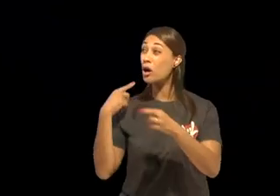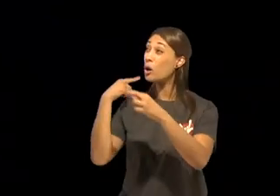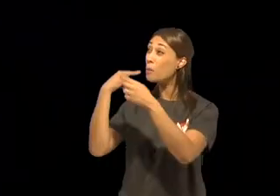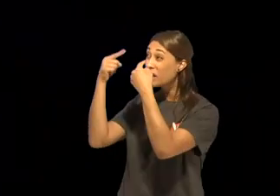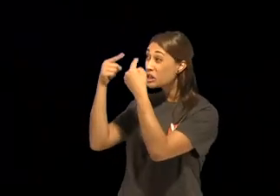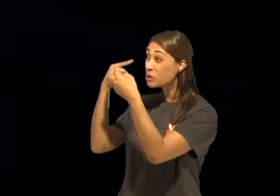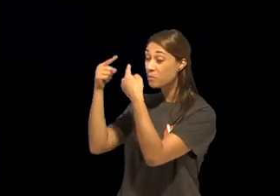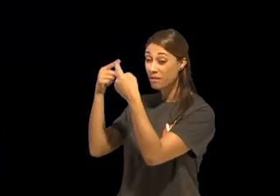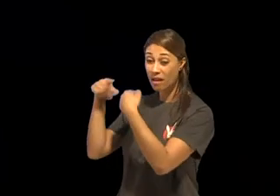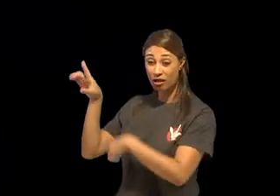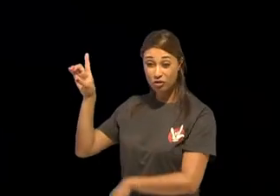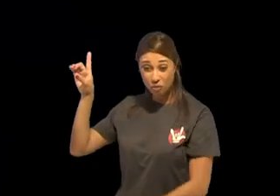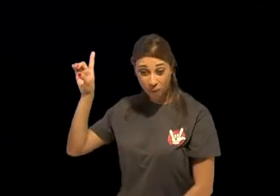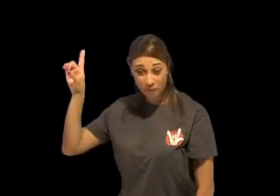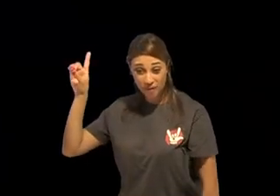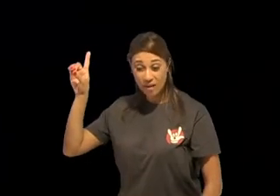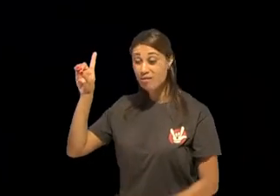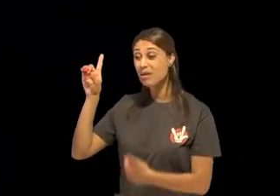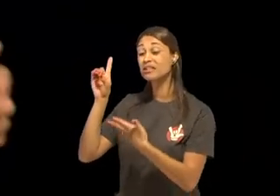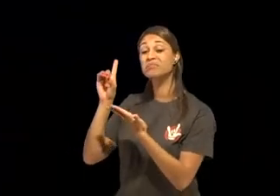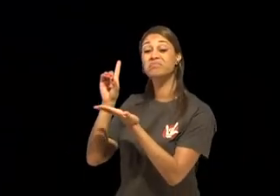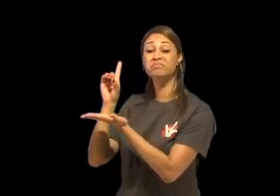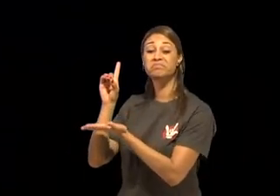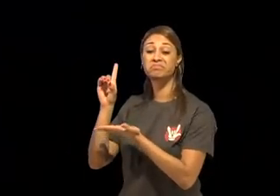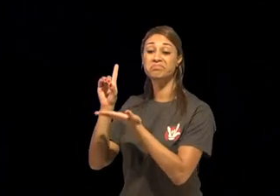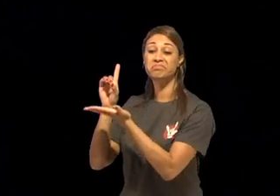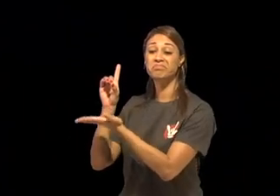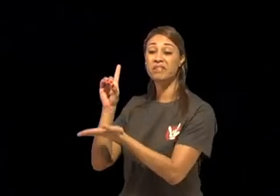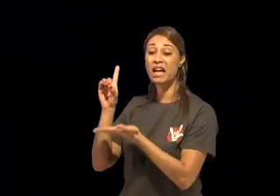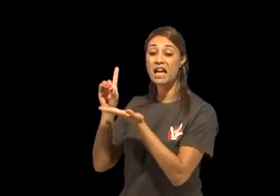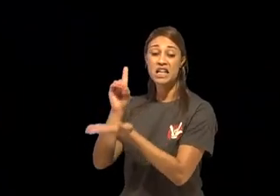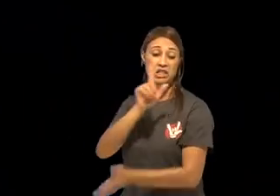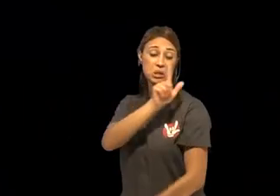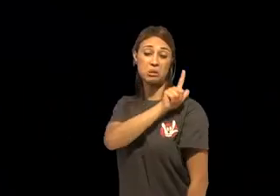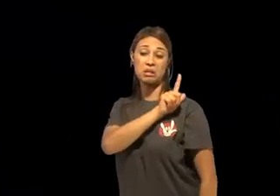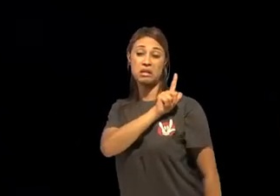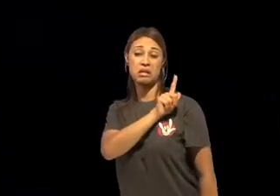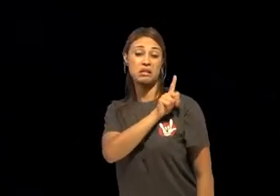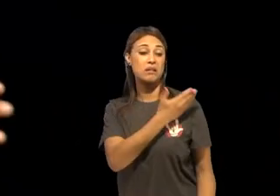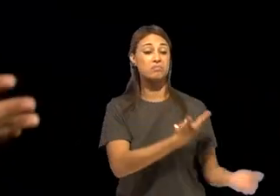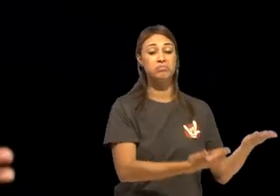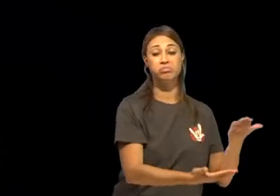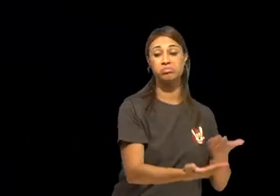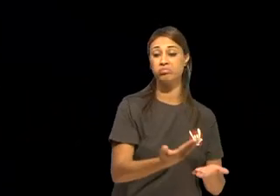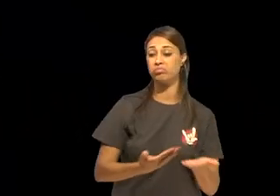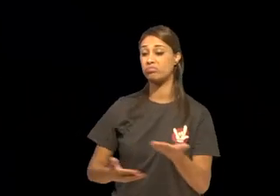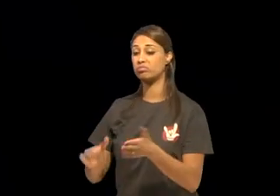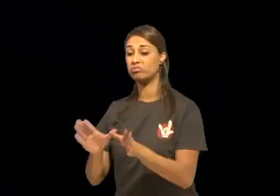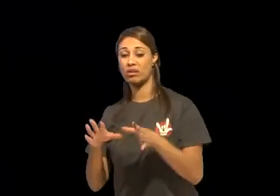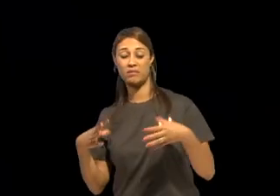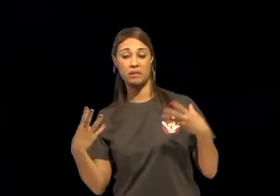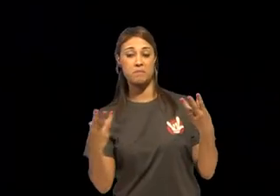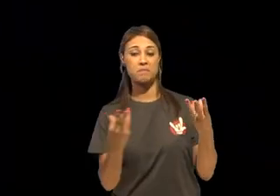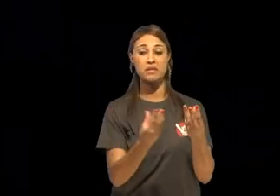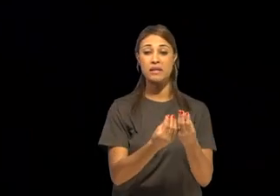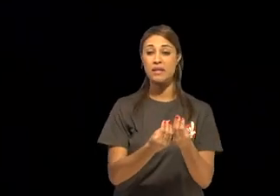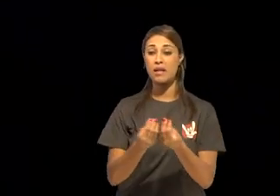ter um relacionamento com o líder, com o liderado, com o irmão, com a família superficial.